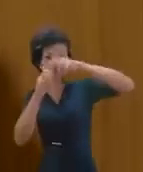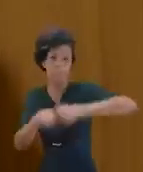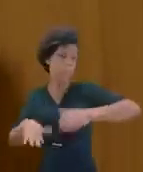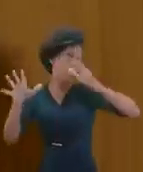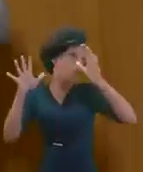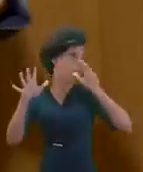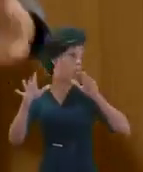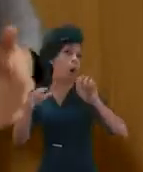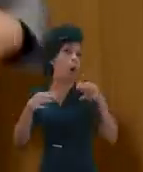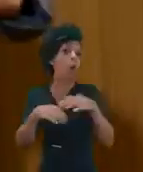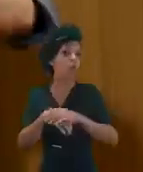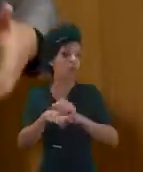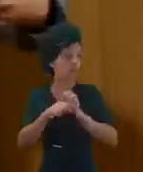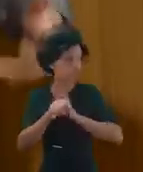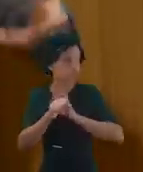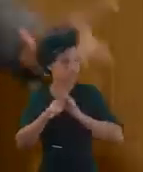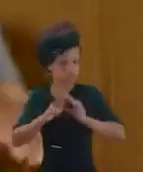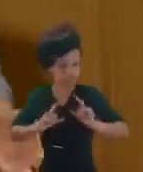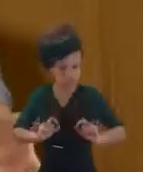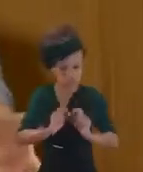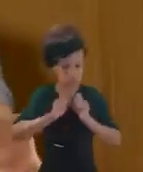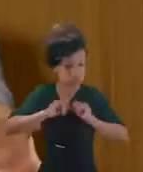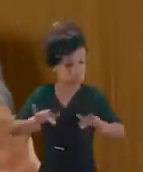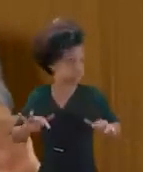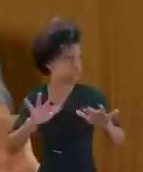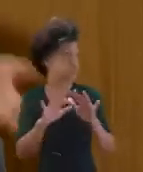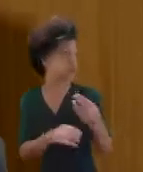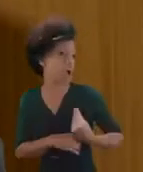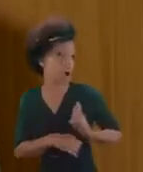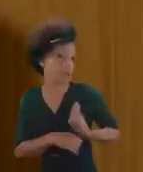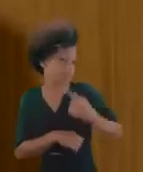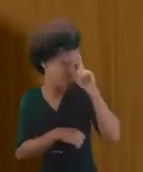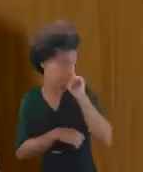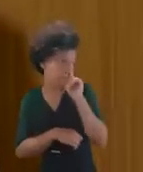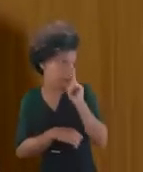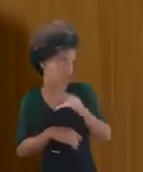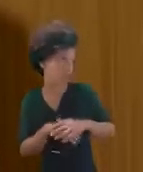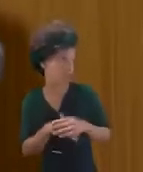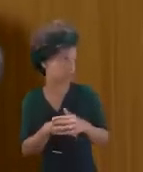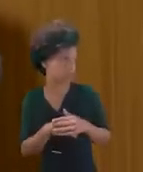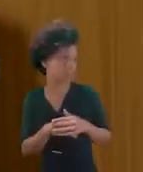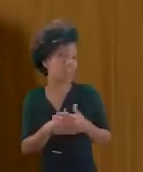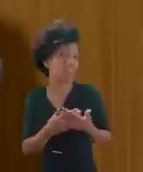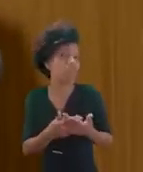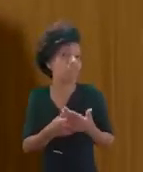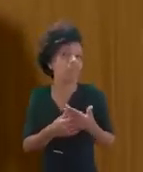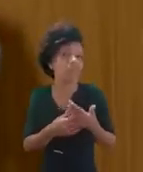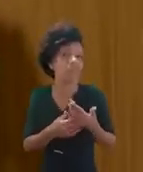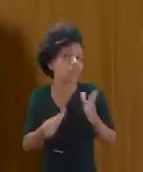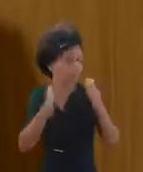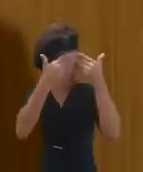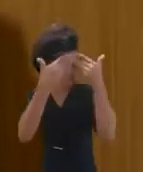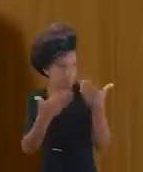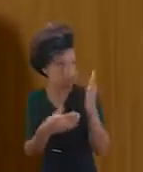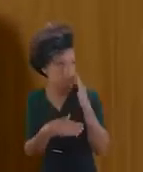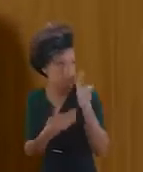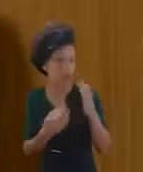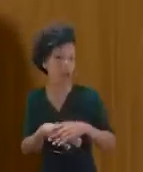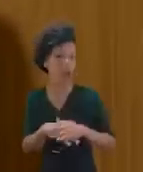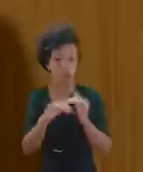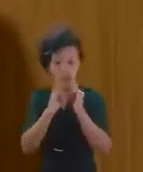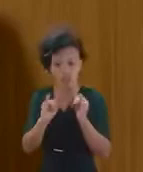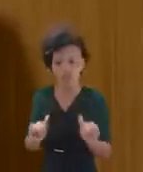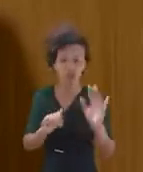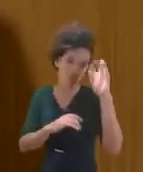um vírus e acabar com todo mundo a vida é correr riscos não tem como as pessoas tão meio que asséptica você vê agora